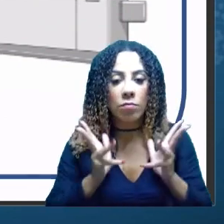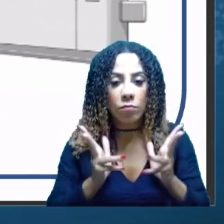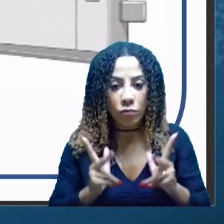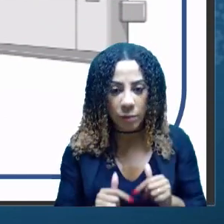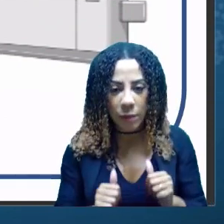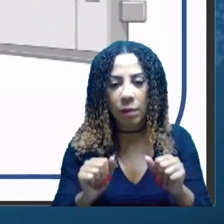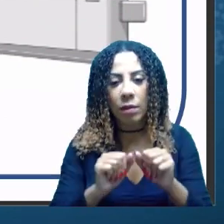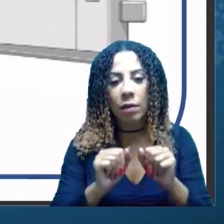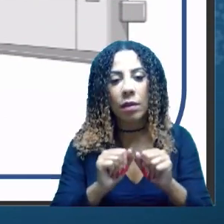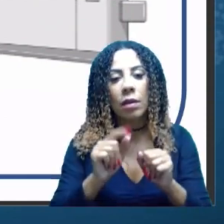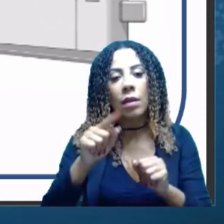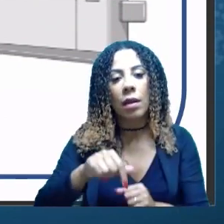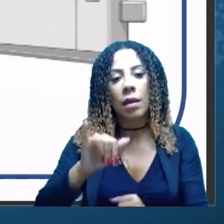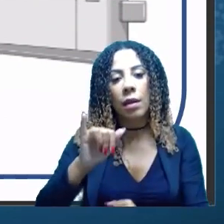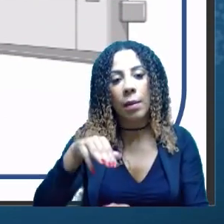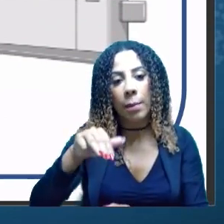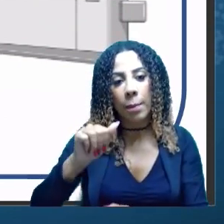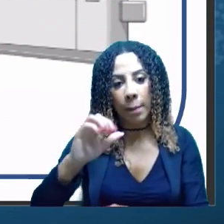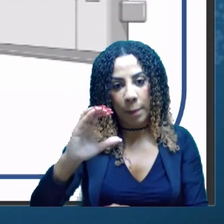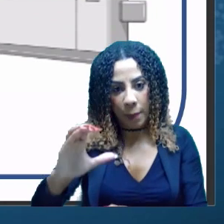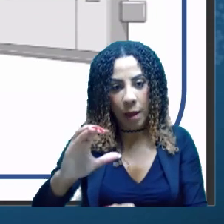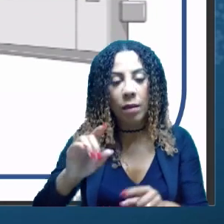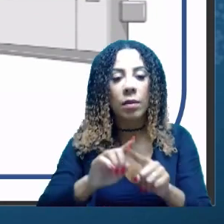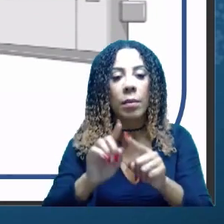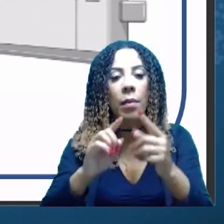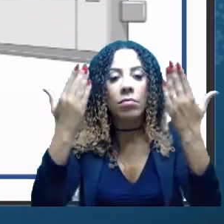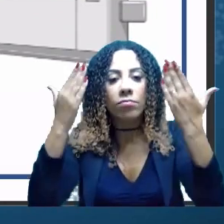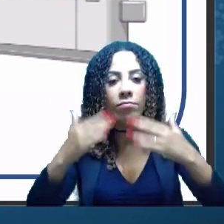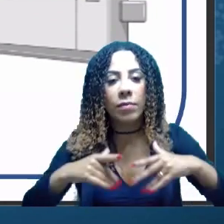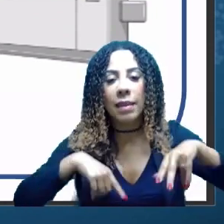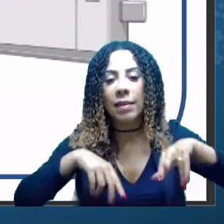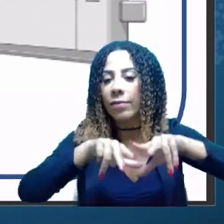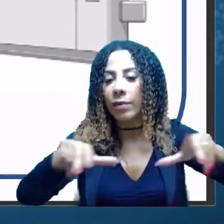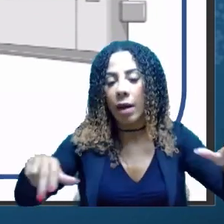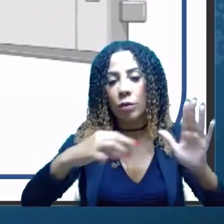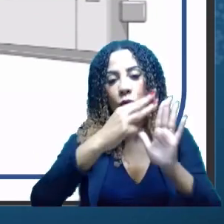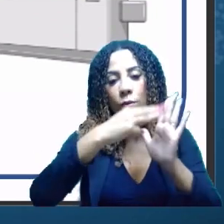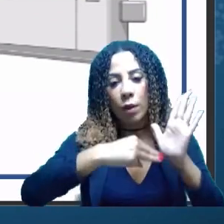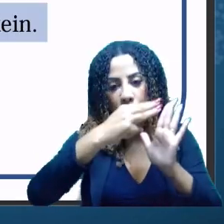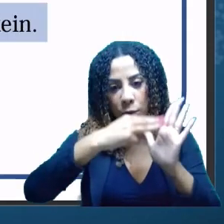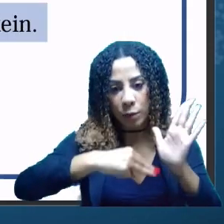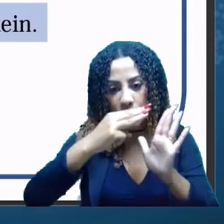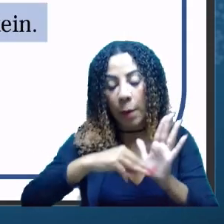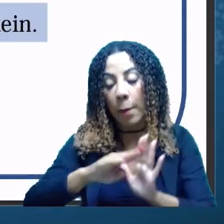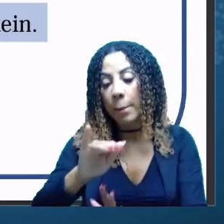metamobilizada, IMEC, e analisadas por diversas metodologias biofísicas e bioquímicas.